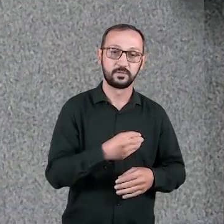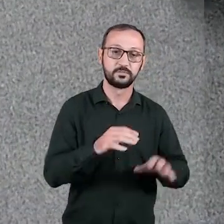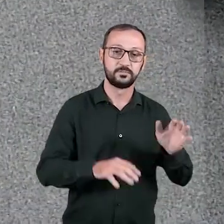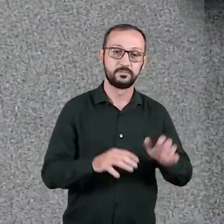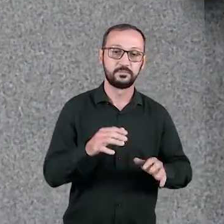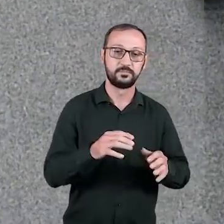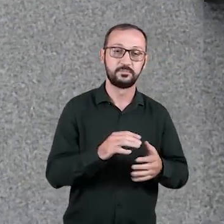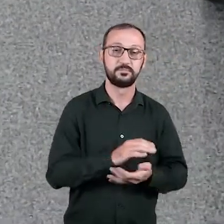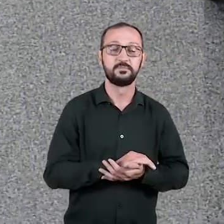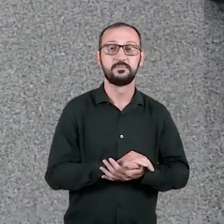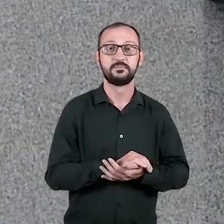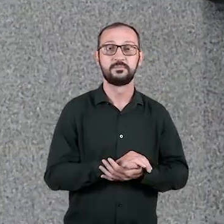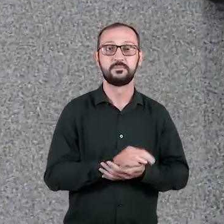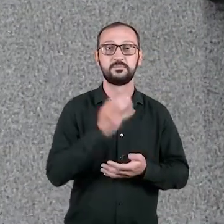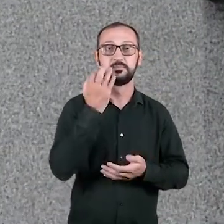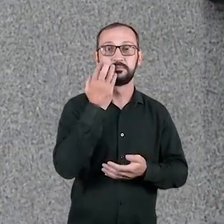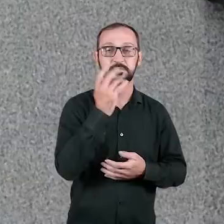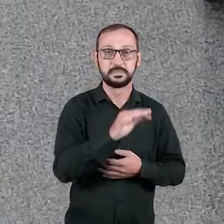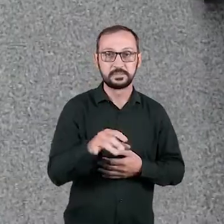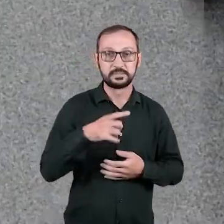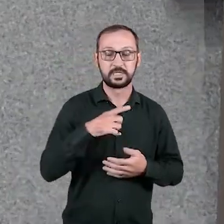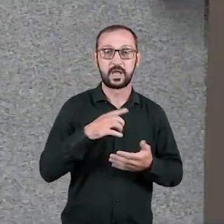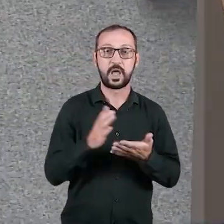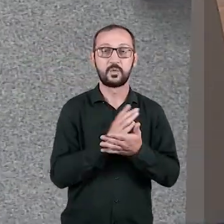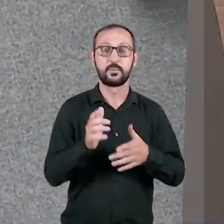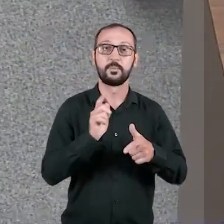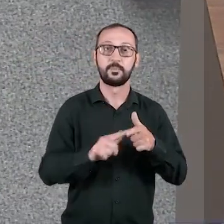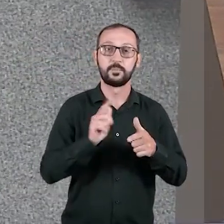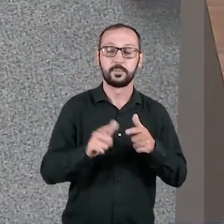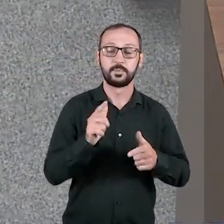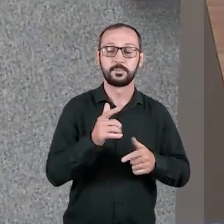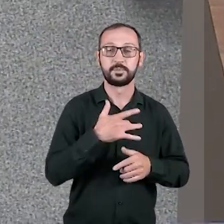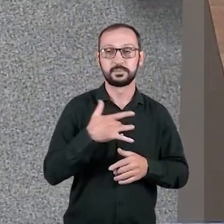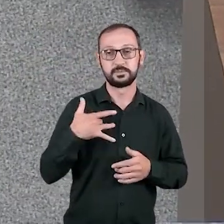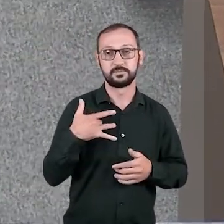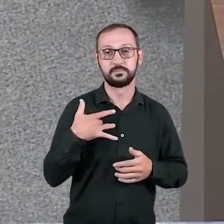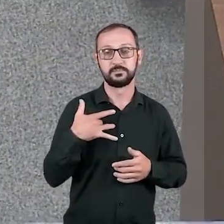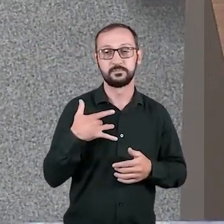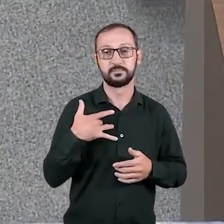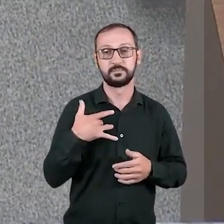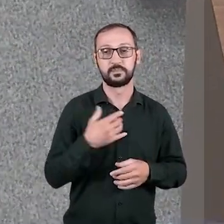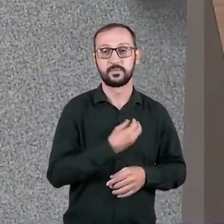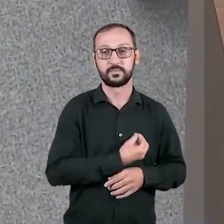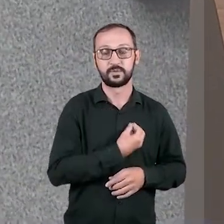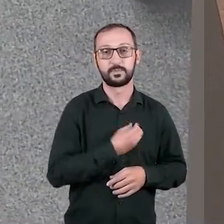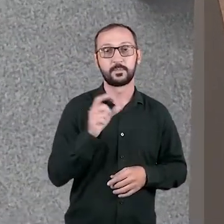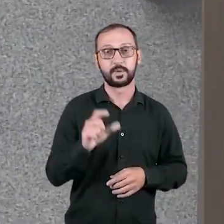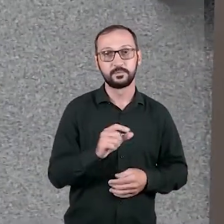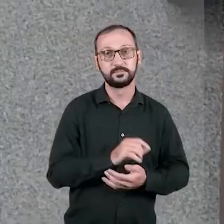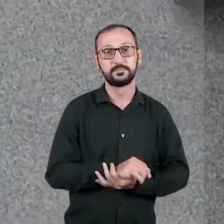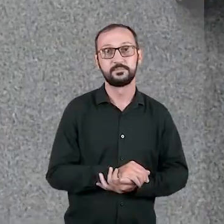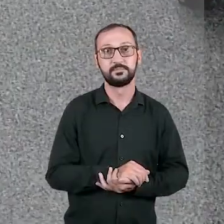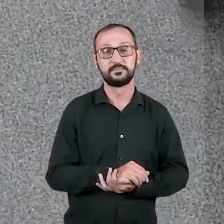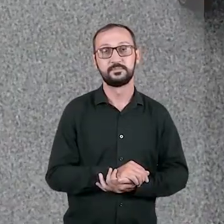filho, por alguma questão, porque quando essas crianças têm algum problema assim de saúde, a sobrevida é